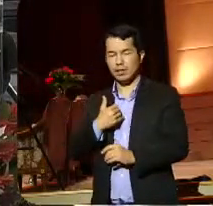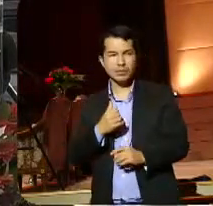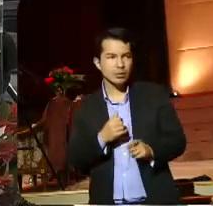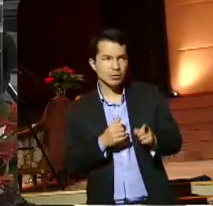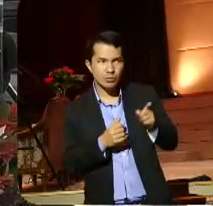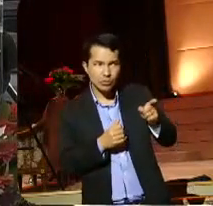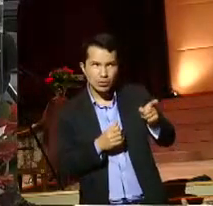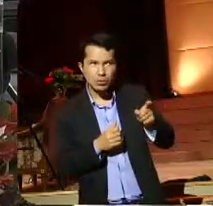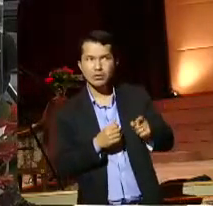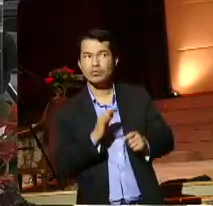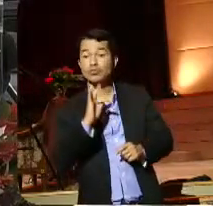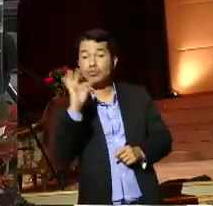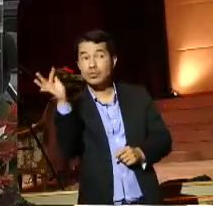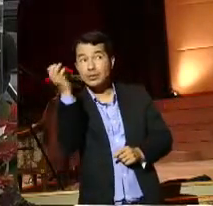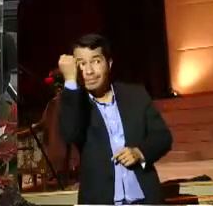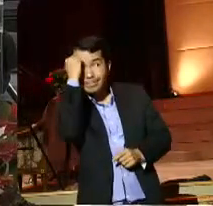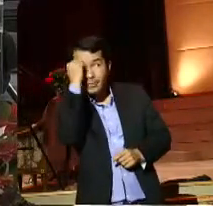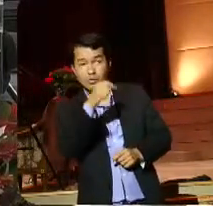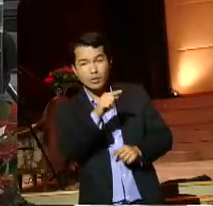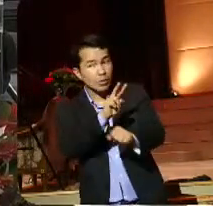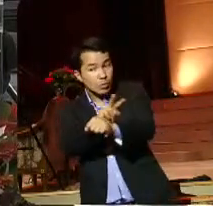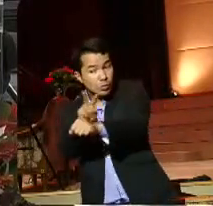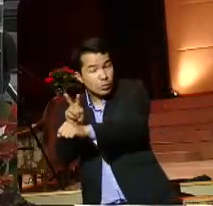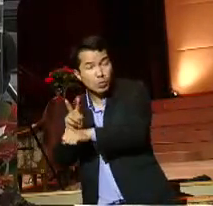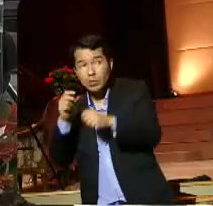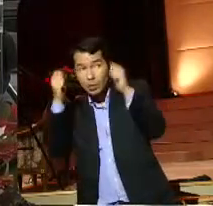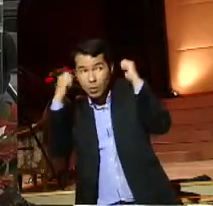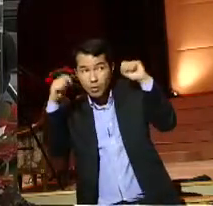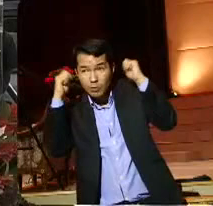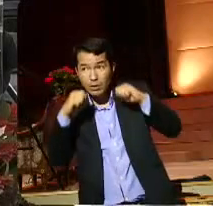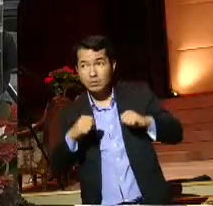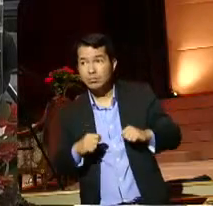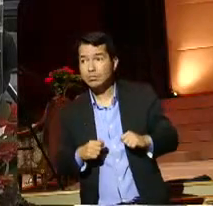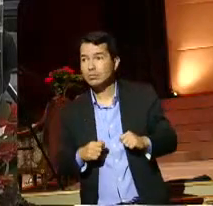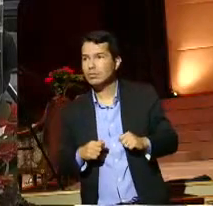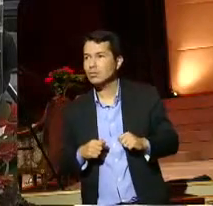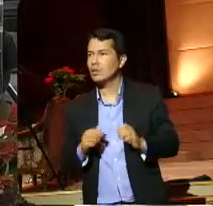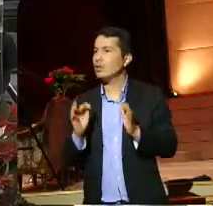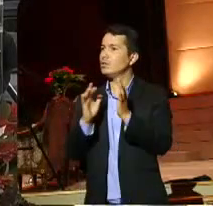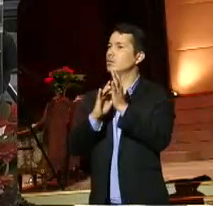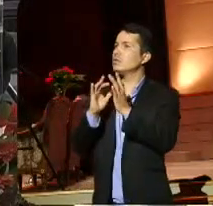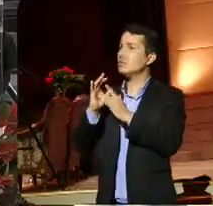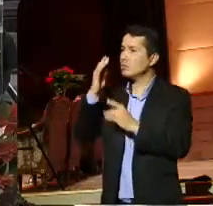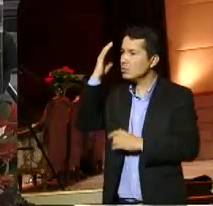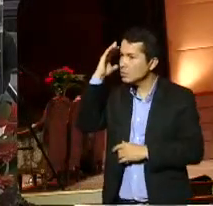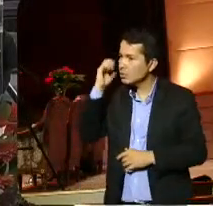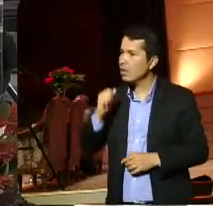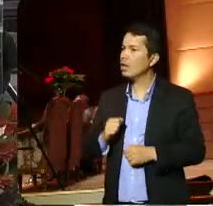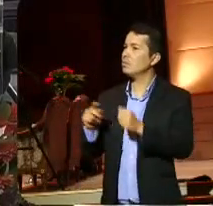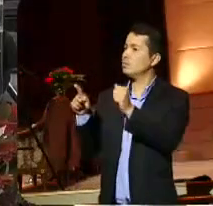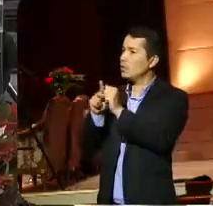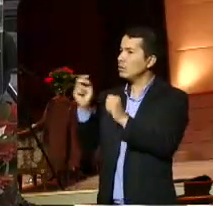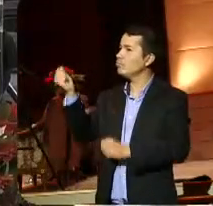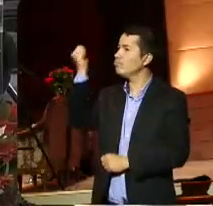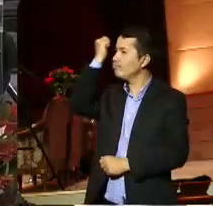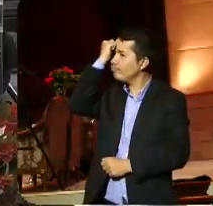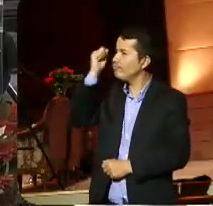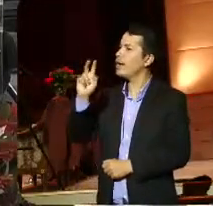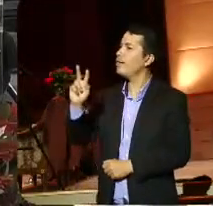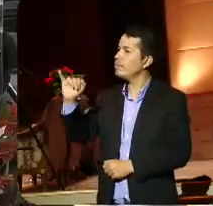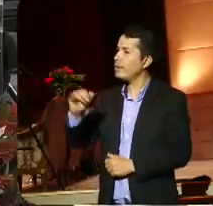o meu rebanho. Eu acho lindo isso, porque Jesus não apenas prediz a falha, porque se ele